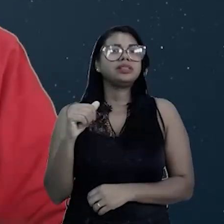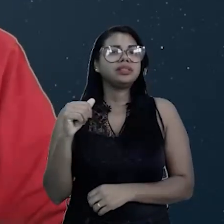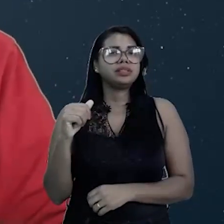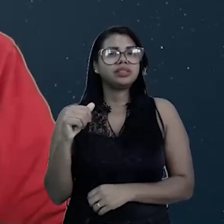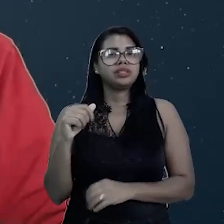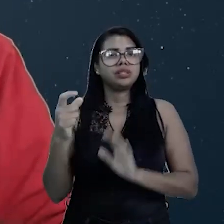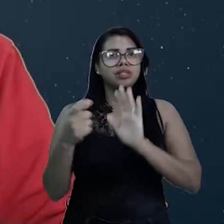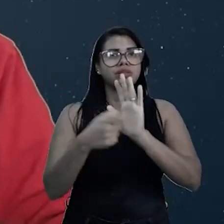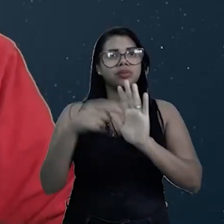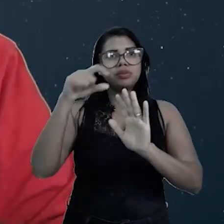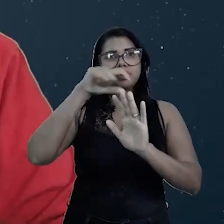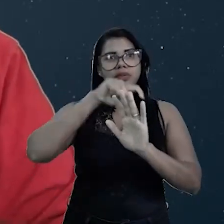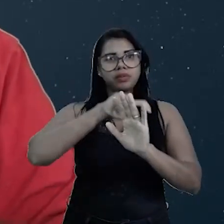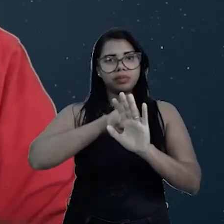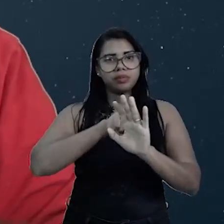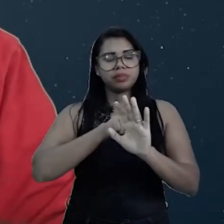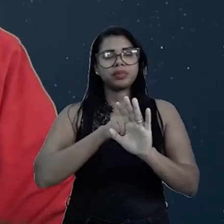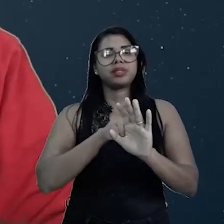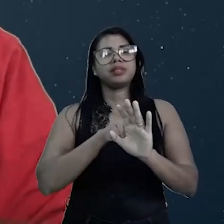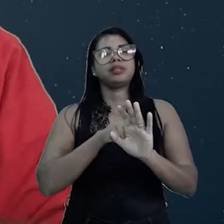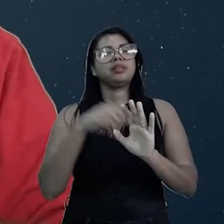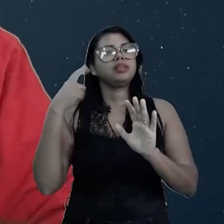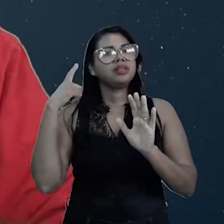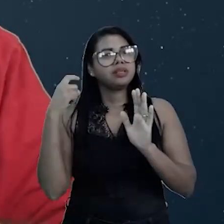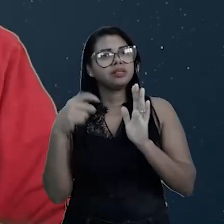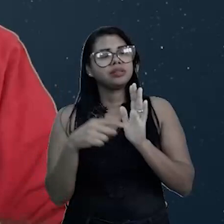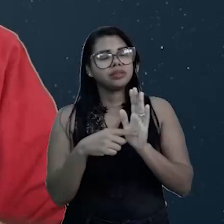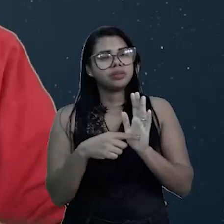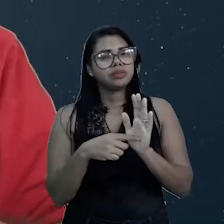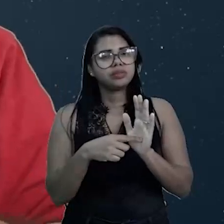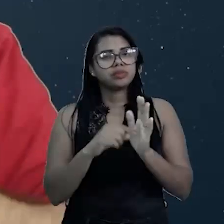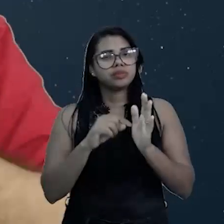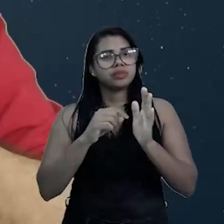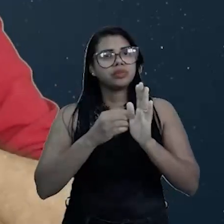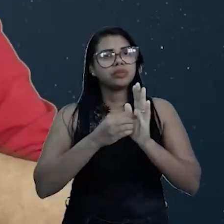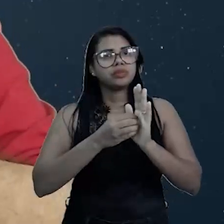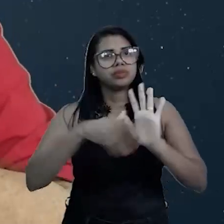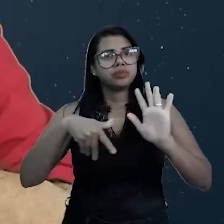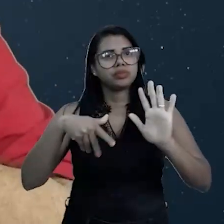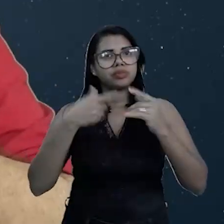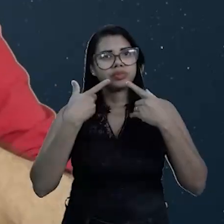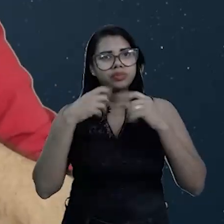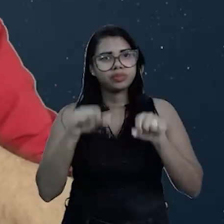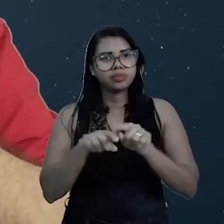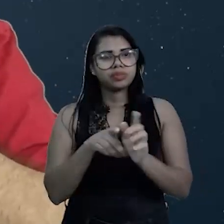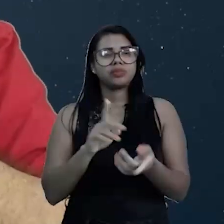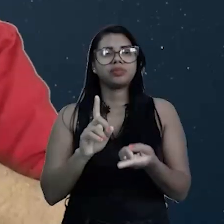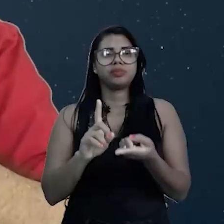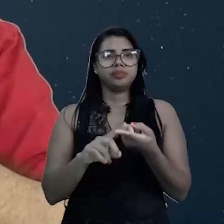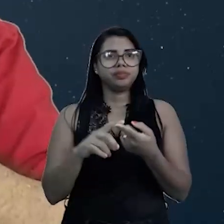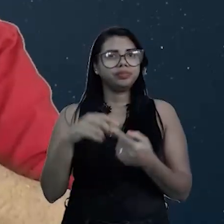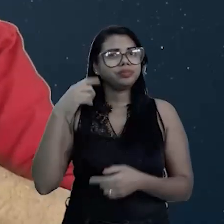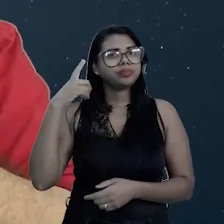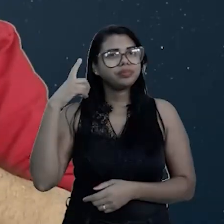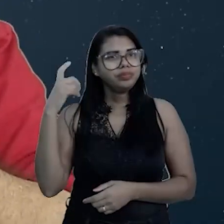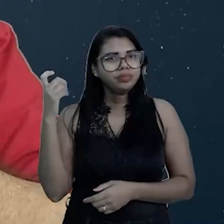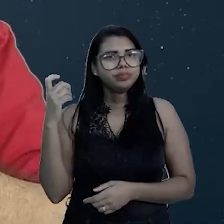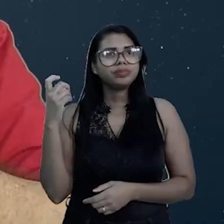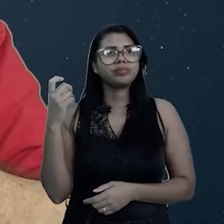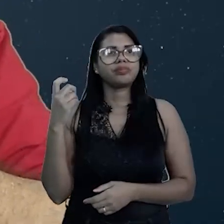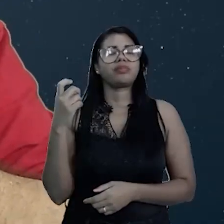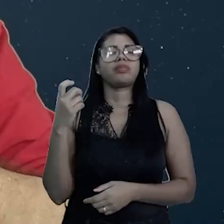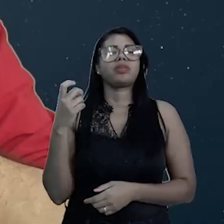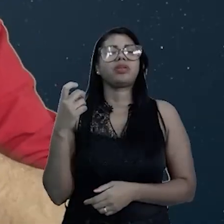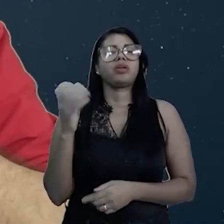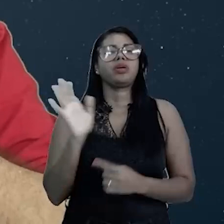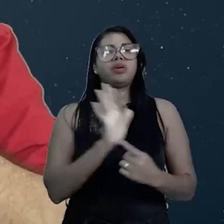figura, né? São figuras também de som. Então, ó, não esquece, figura de som, aliterações, assonâncias,